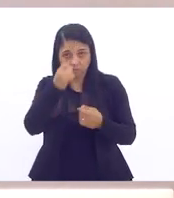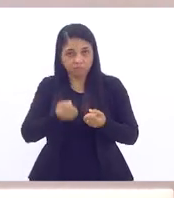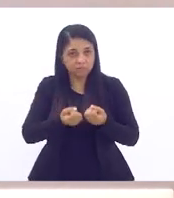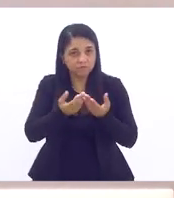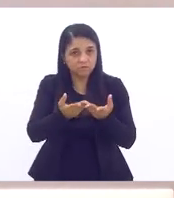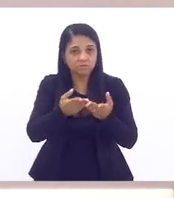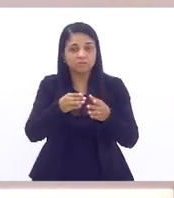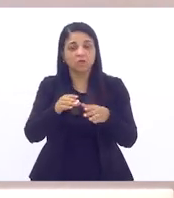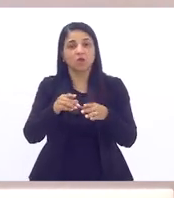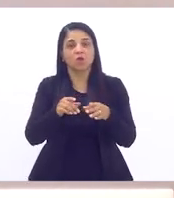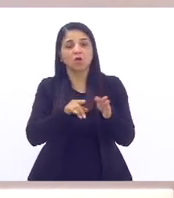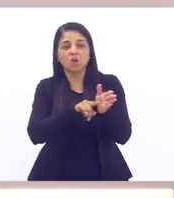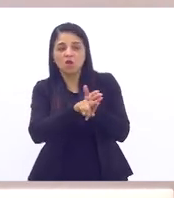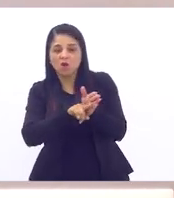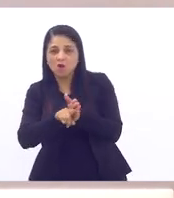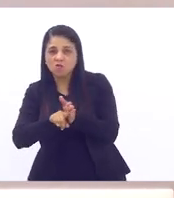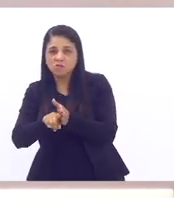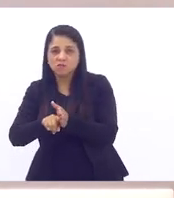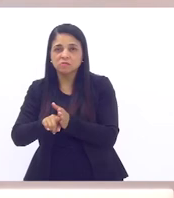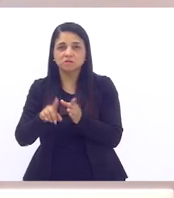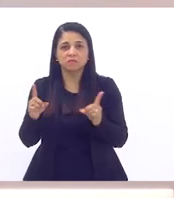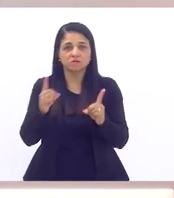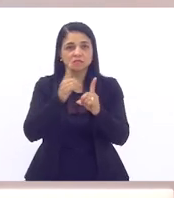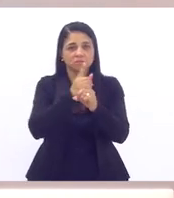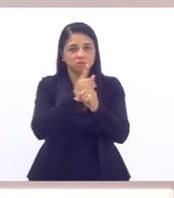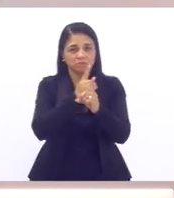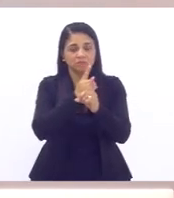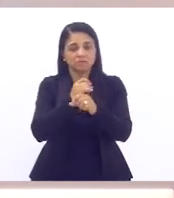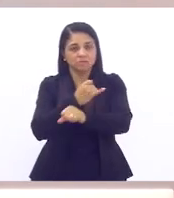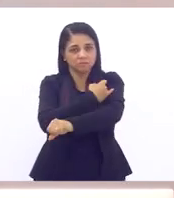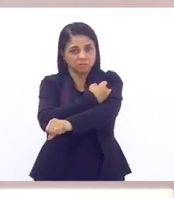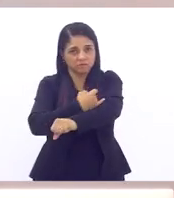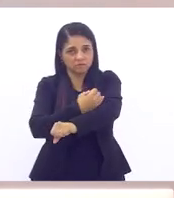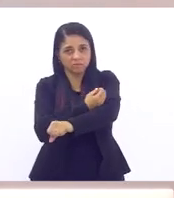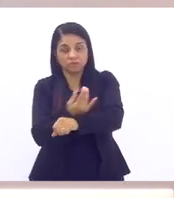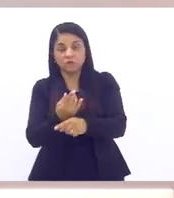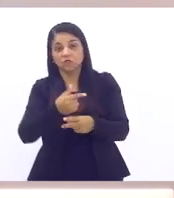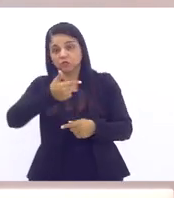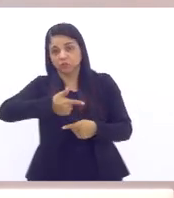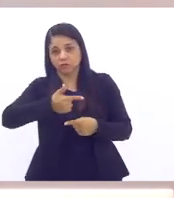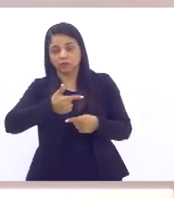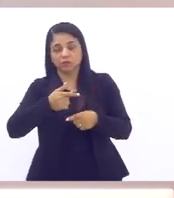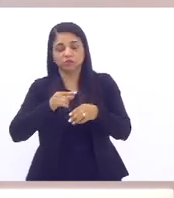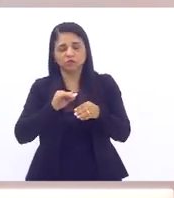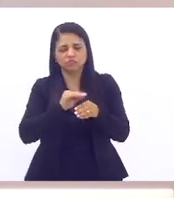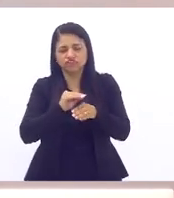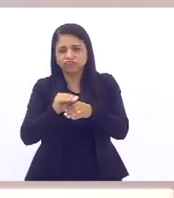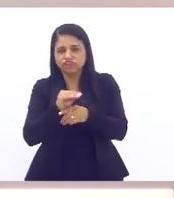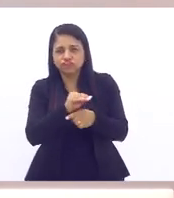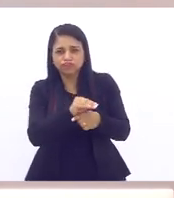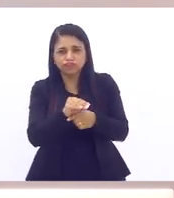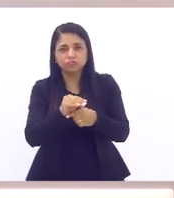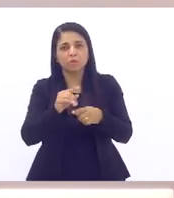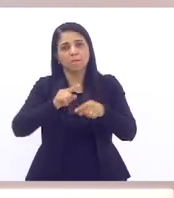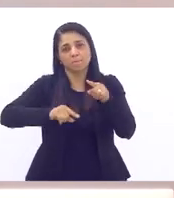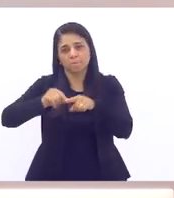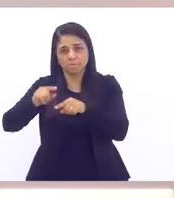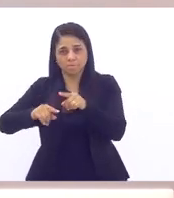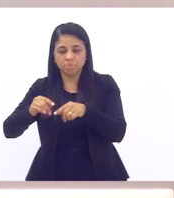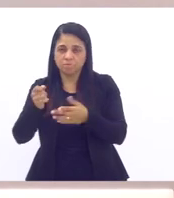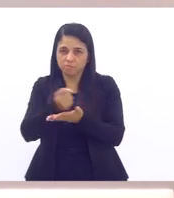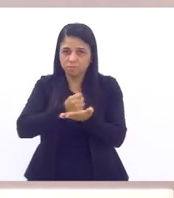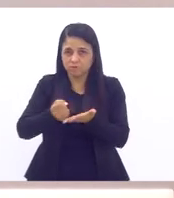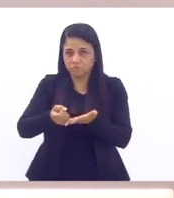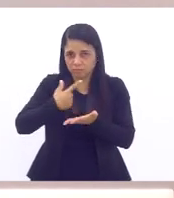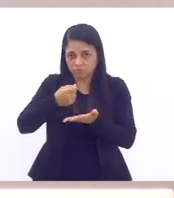um consultas e exames de Diagnósticos de epidermólise bolhosa 2 curativos coberturas medicamentos e suplementos 3